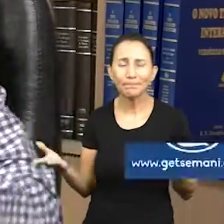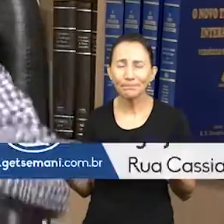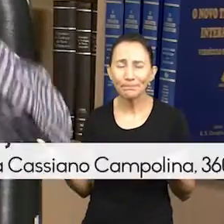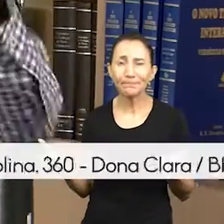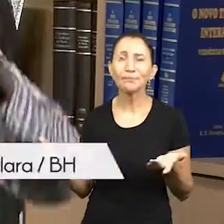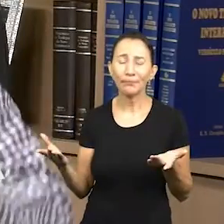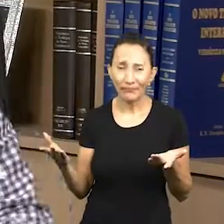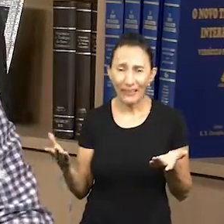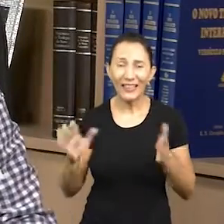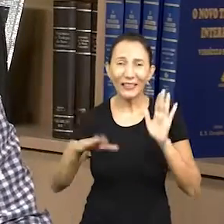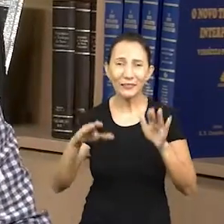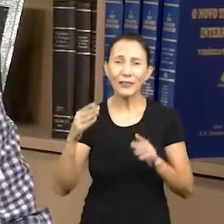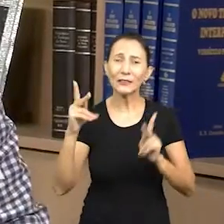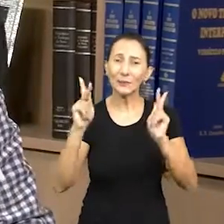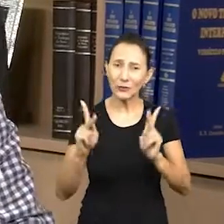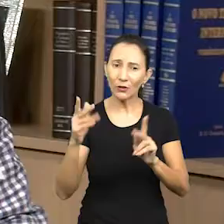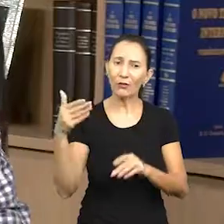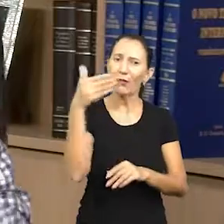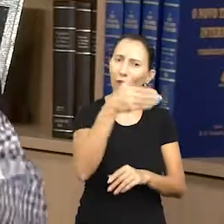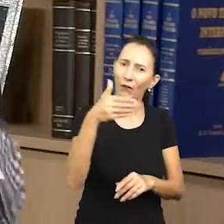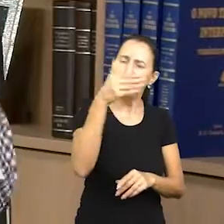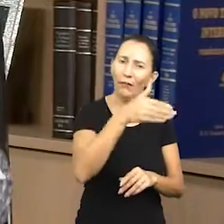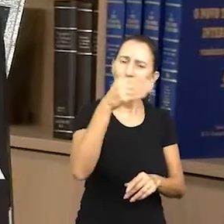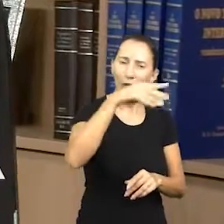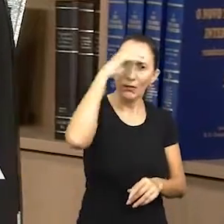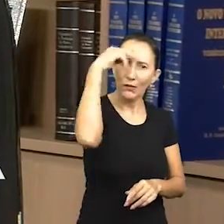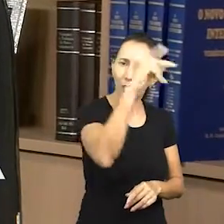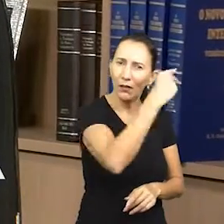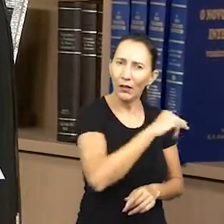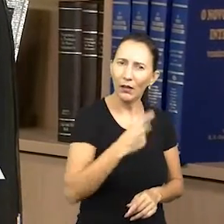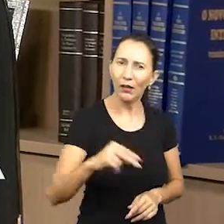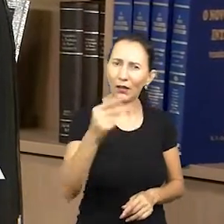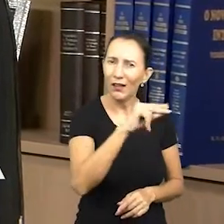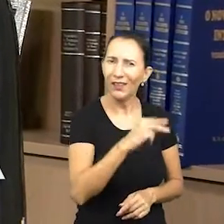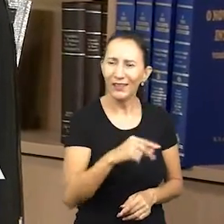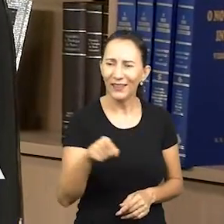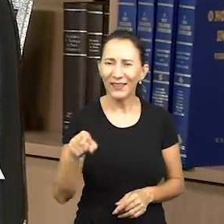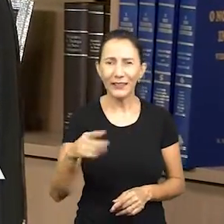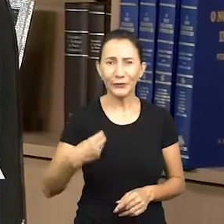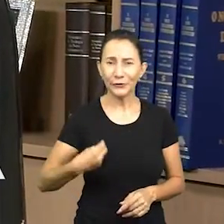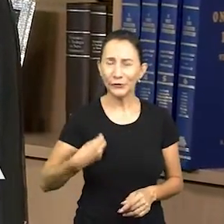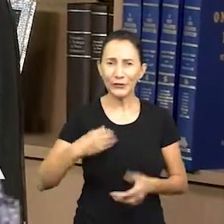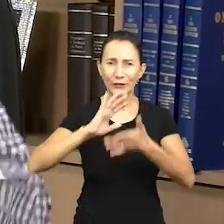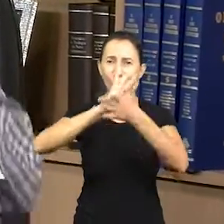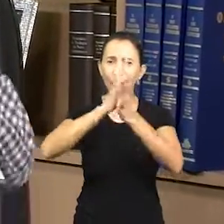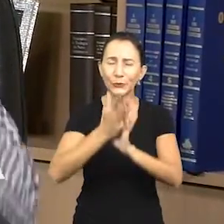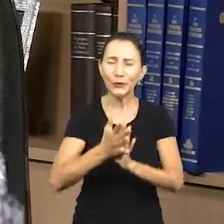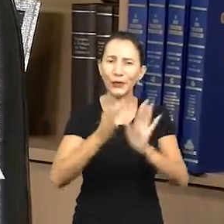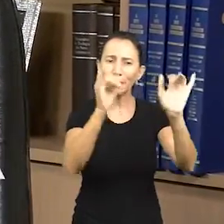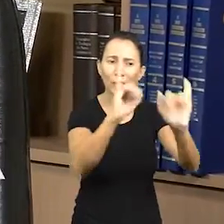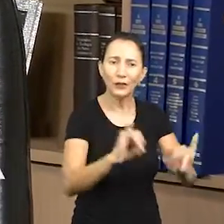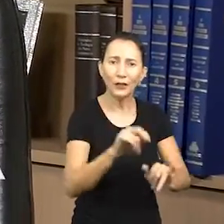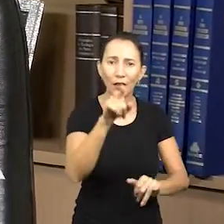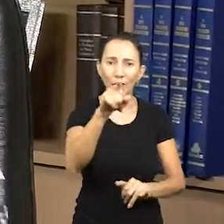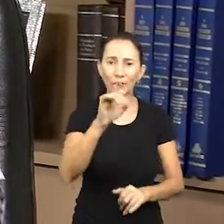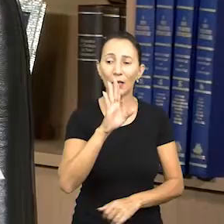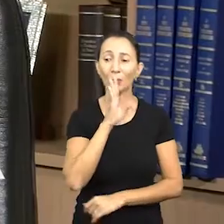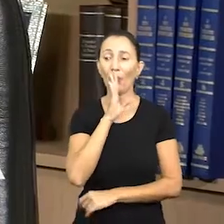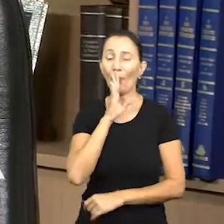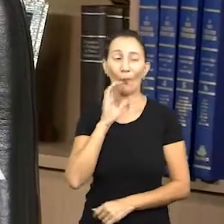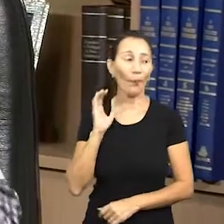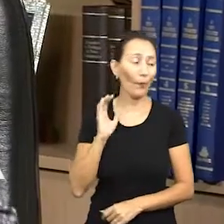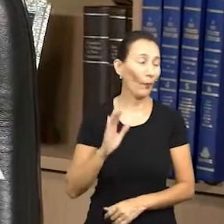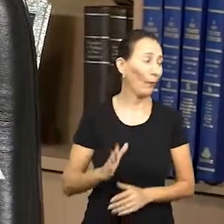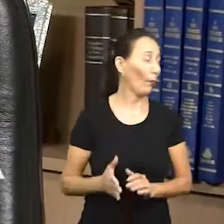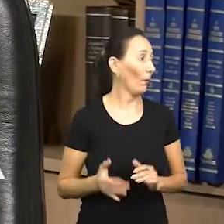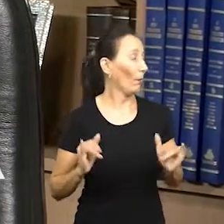ele. Está indo no centro de macumba, talvez está aí destruído com a idolatria e você não fala nada. Cadê